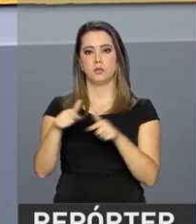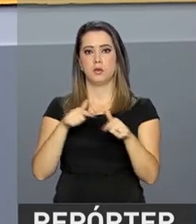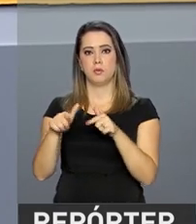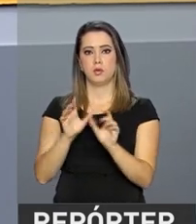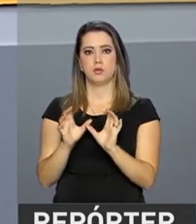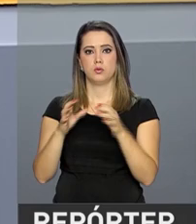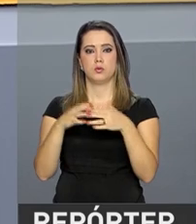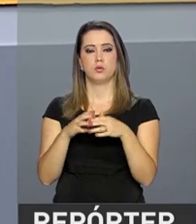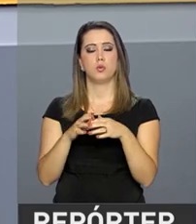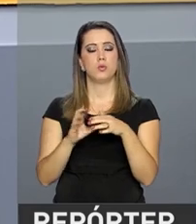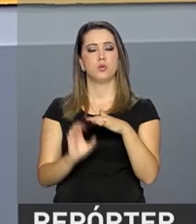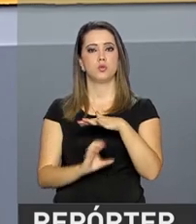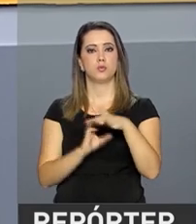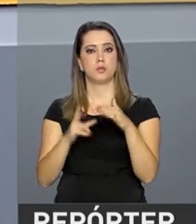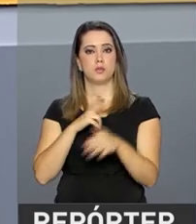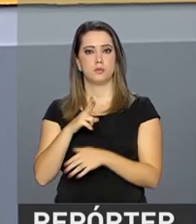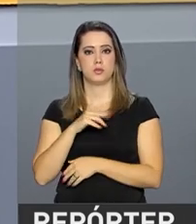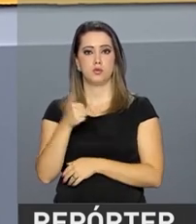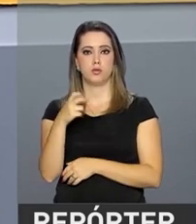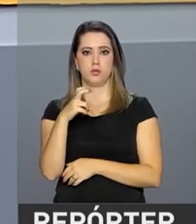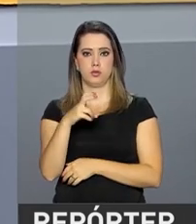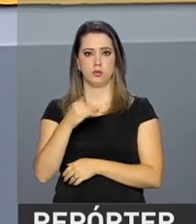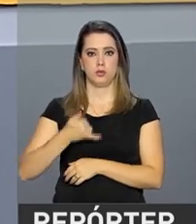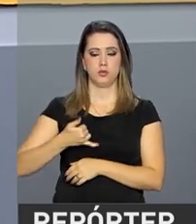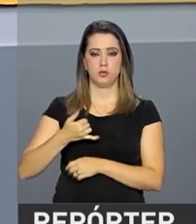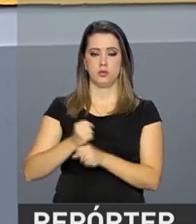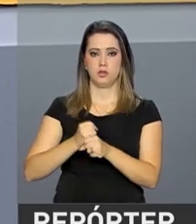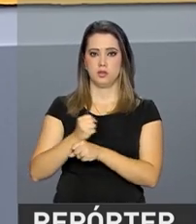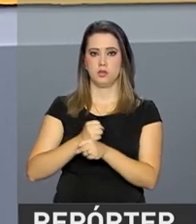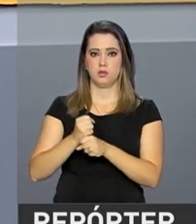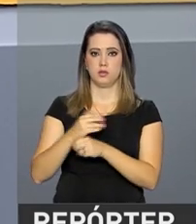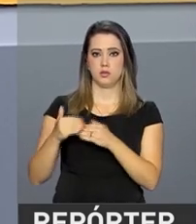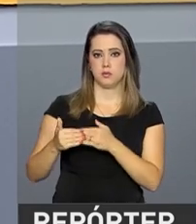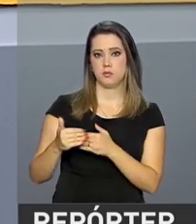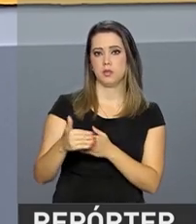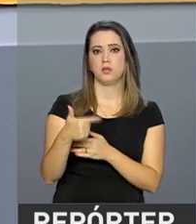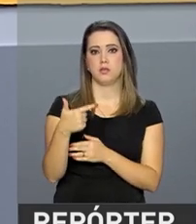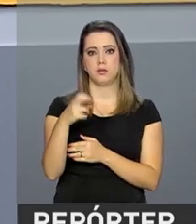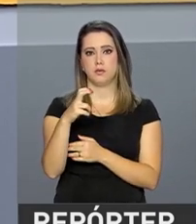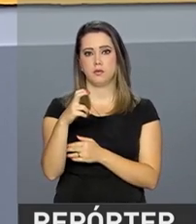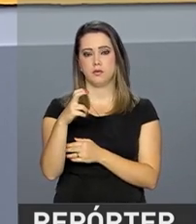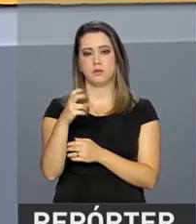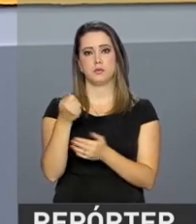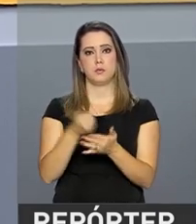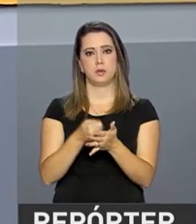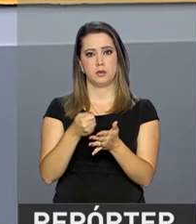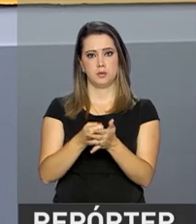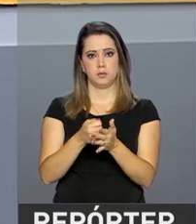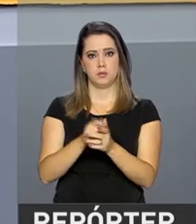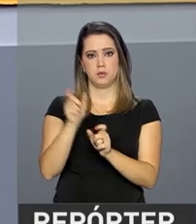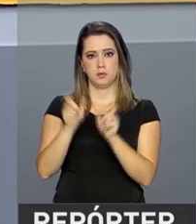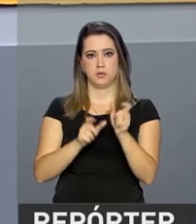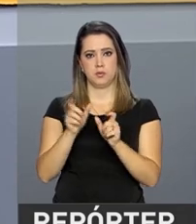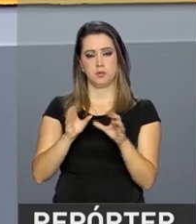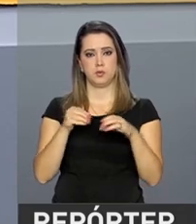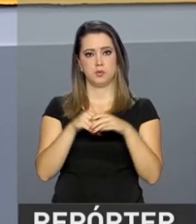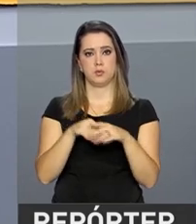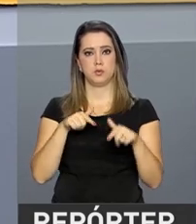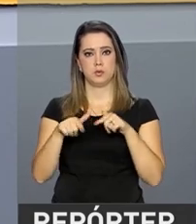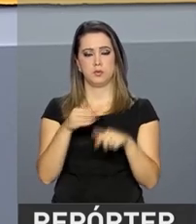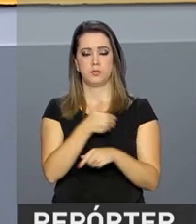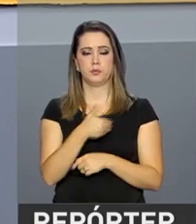da iniciativa privada que será de 15 anos e manteve os 25 anos como tempo mínimo de contribuição para os servidores